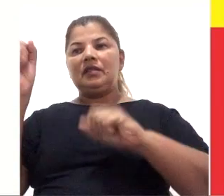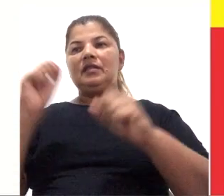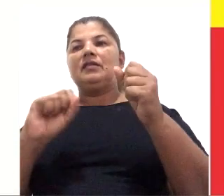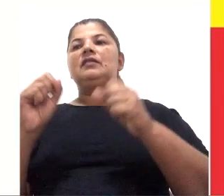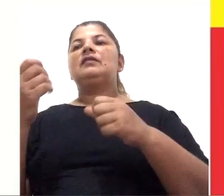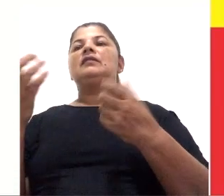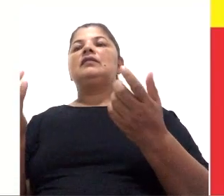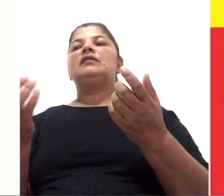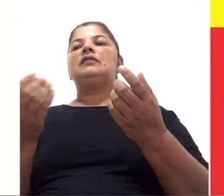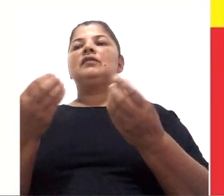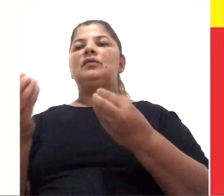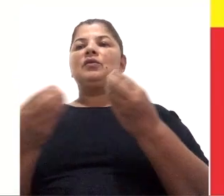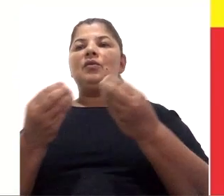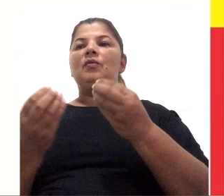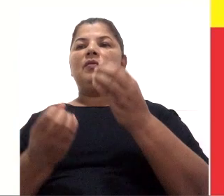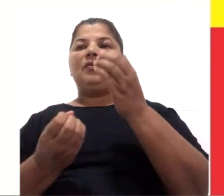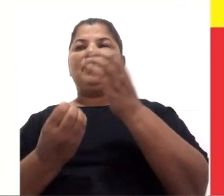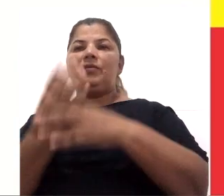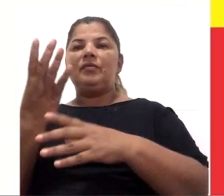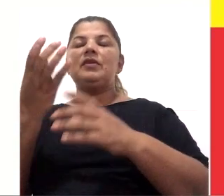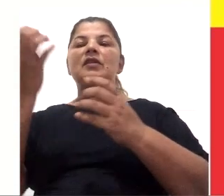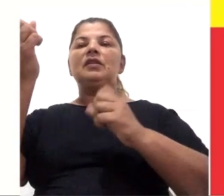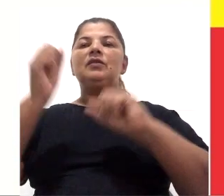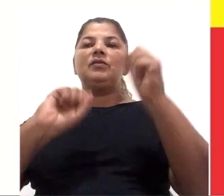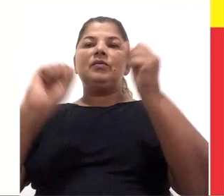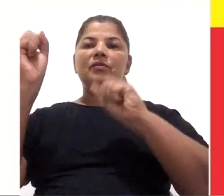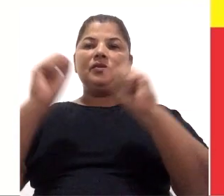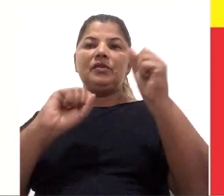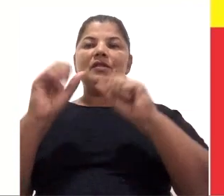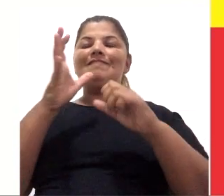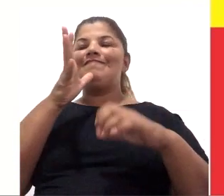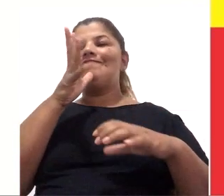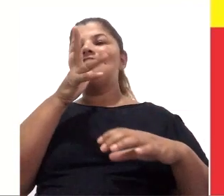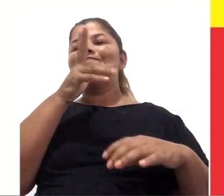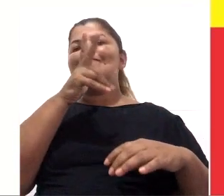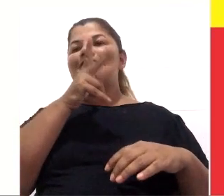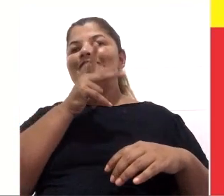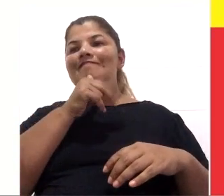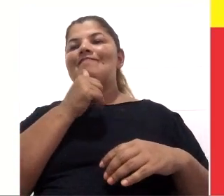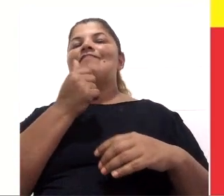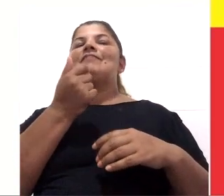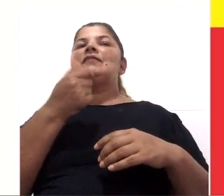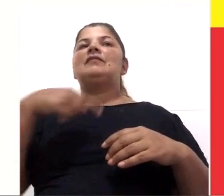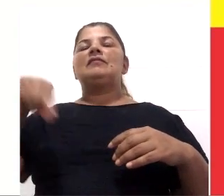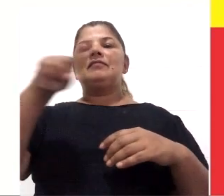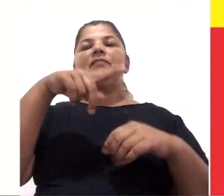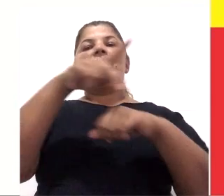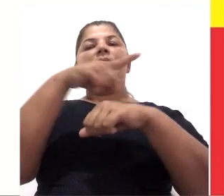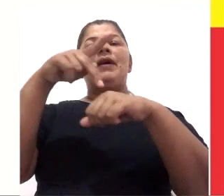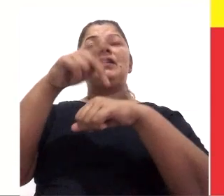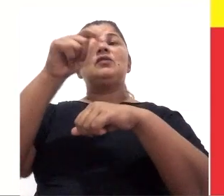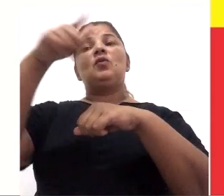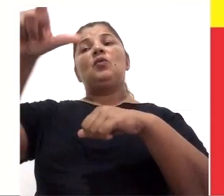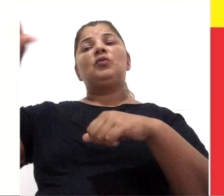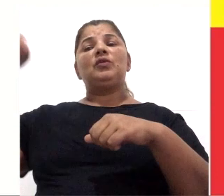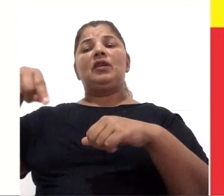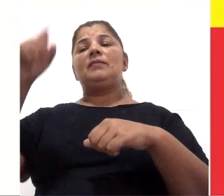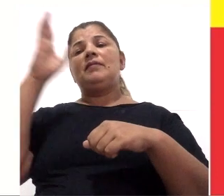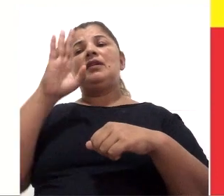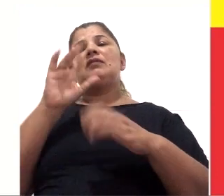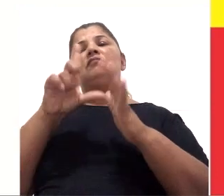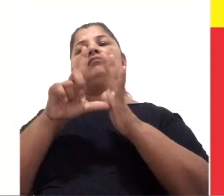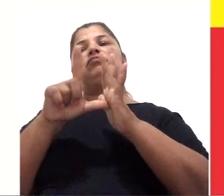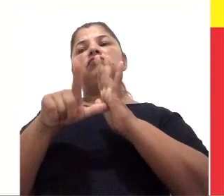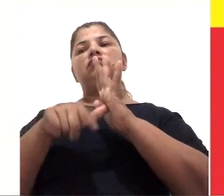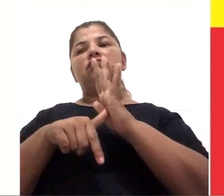industrialização tardia. Tá? O processo de implantação das indústrias demorou muito mais para começar que em outros países. Então você está